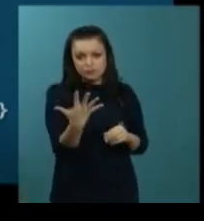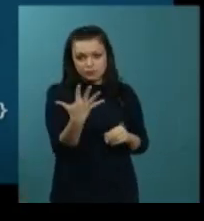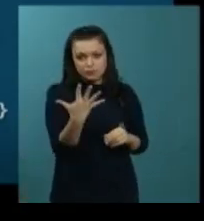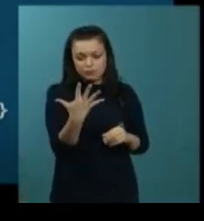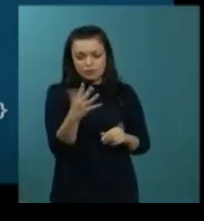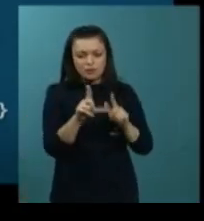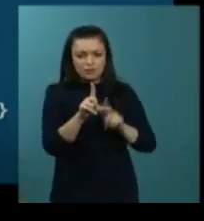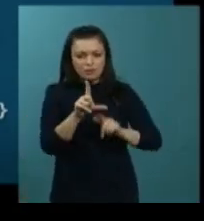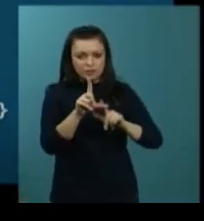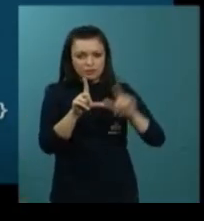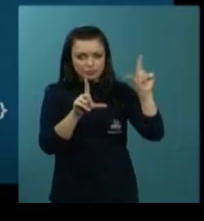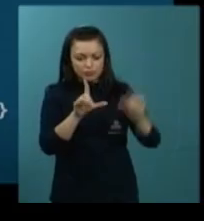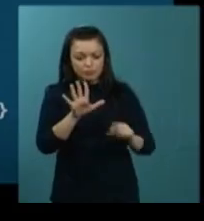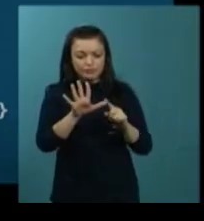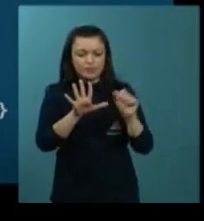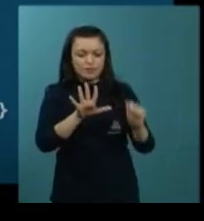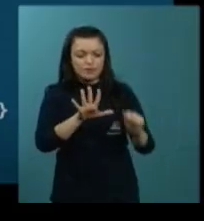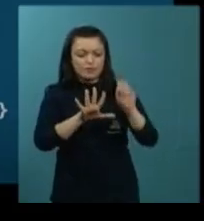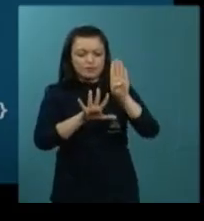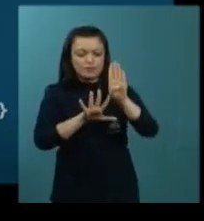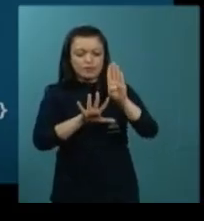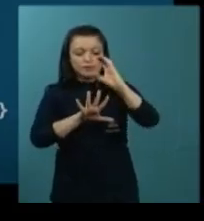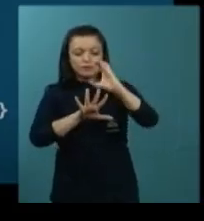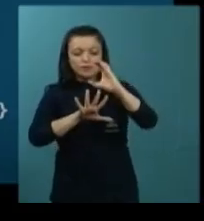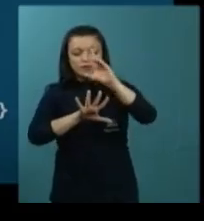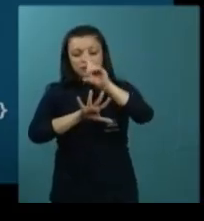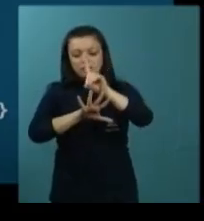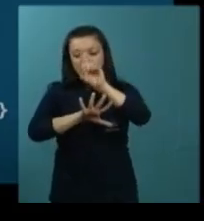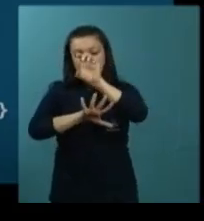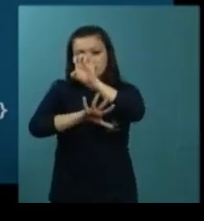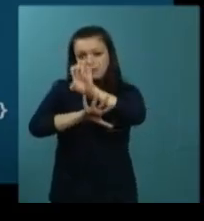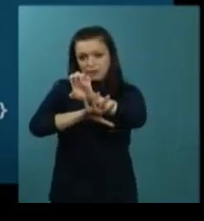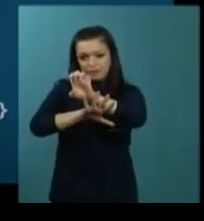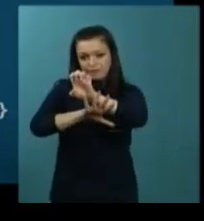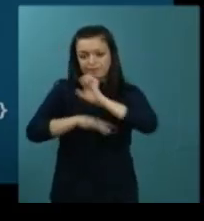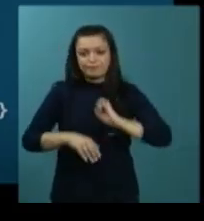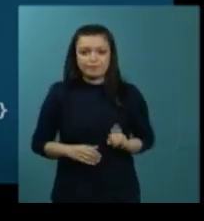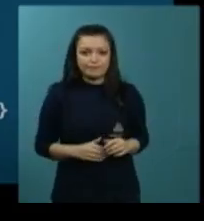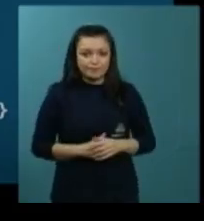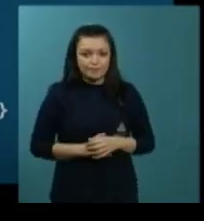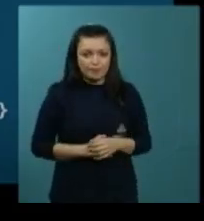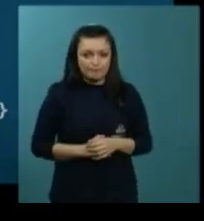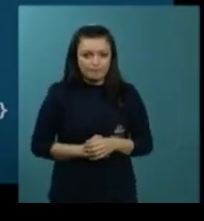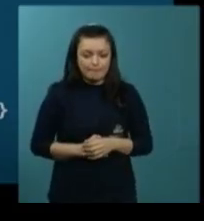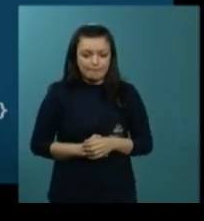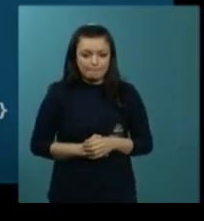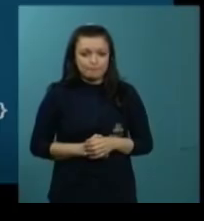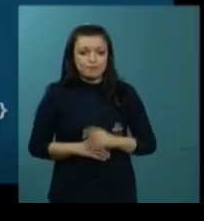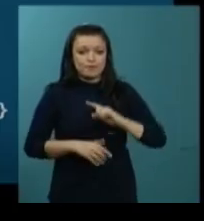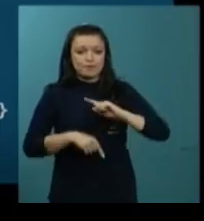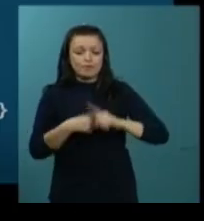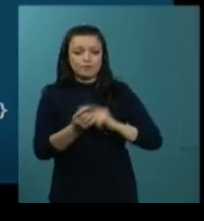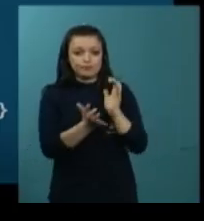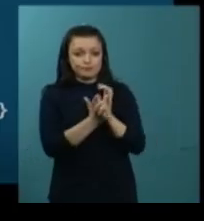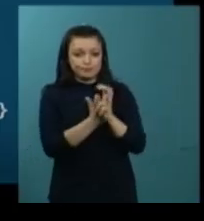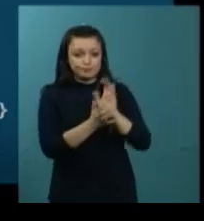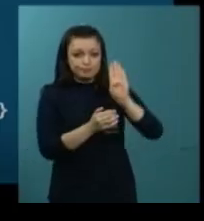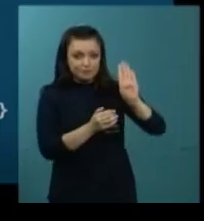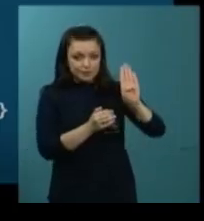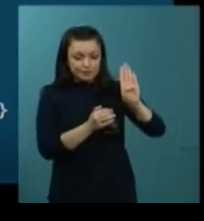elementos: A, B, C, D, E. E o conjunto